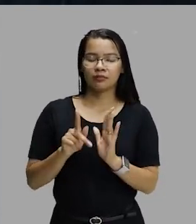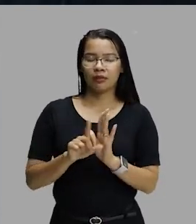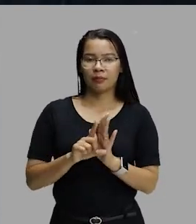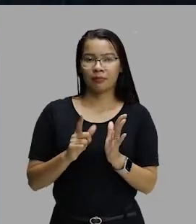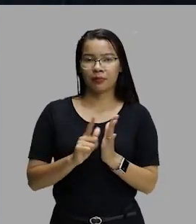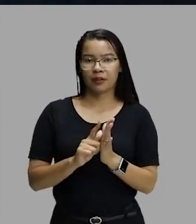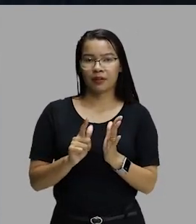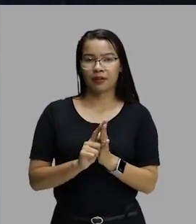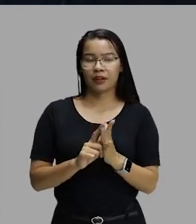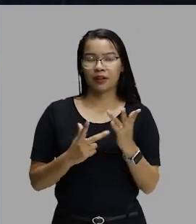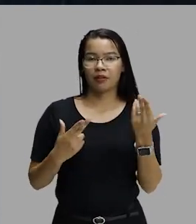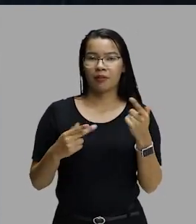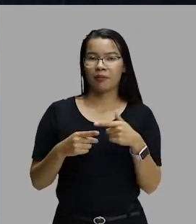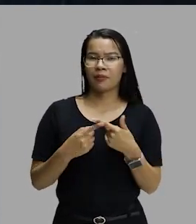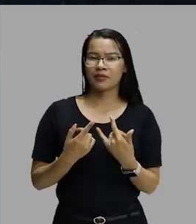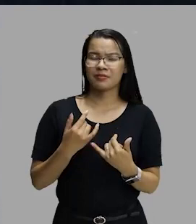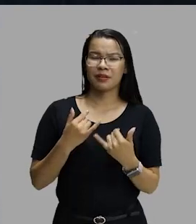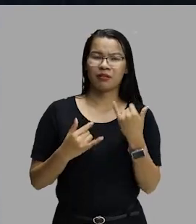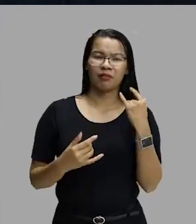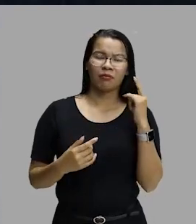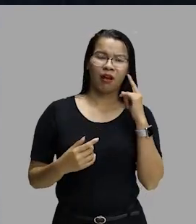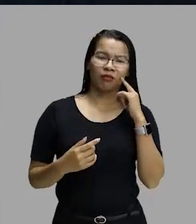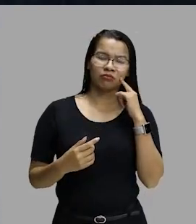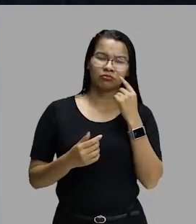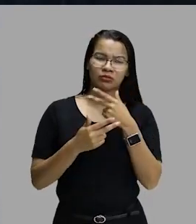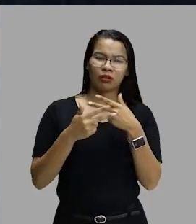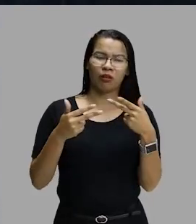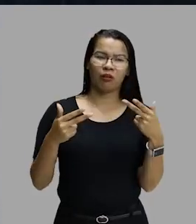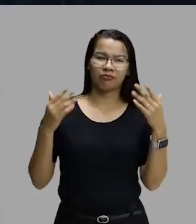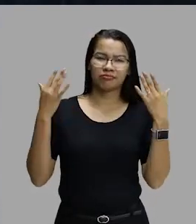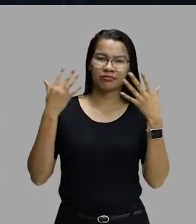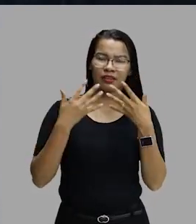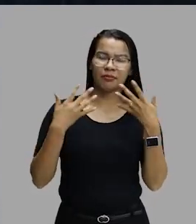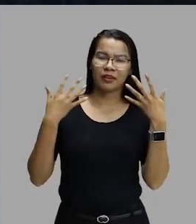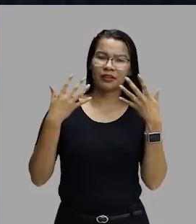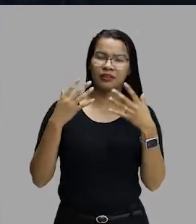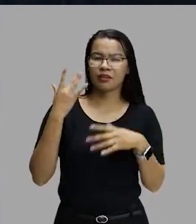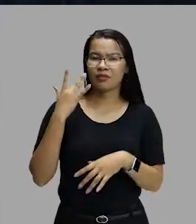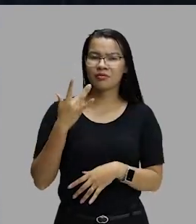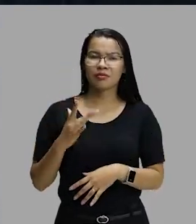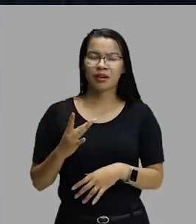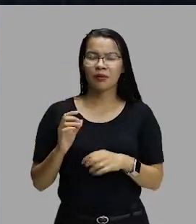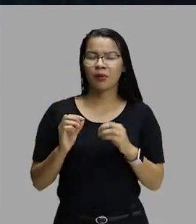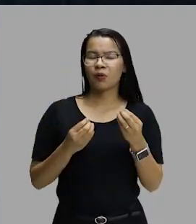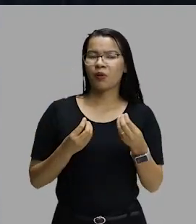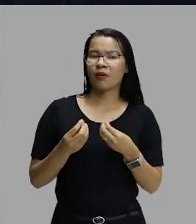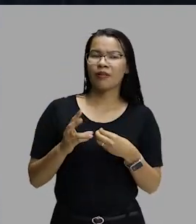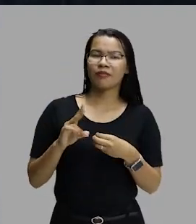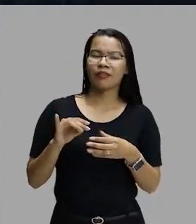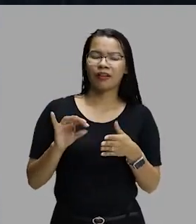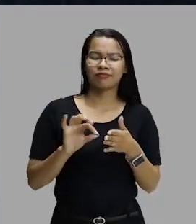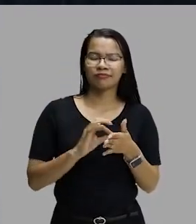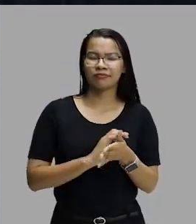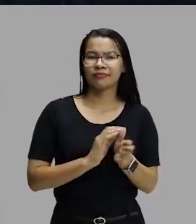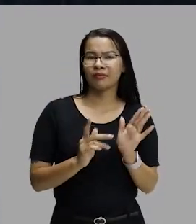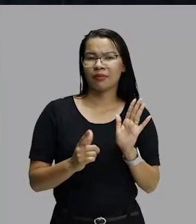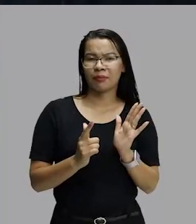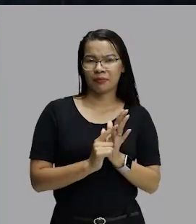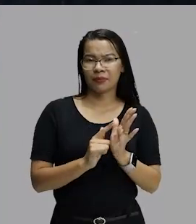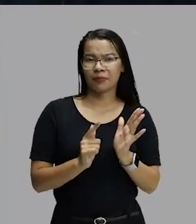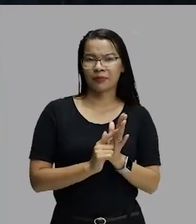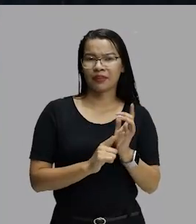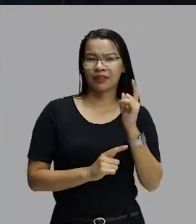assim que dá uma coisa na cabeça dos alunos. Eles não sabem de jeito nenhum como que eles vão colocar no papel as ideias que estão na sua mente.